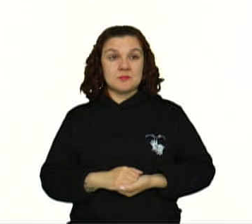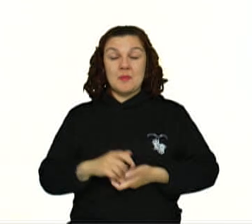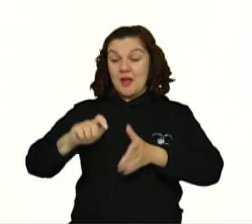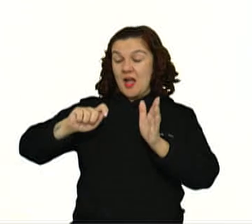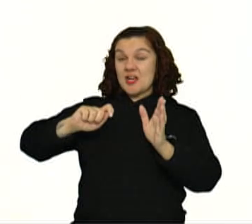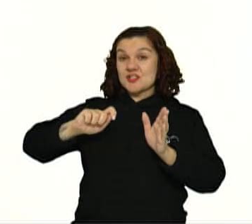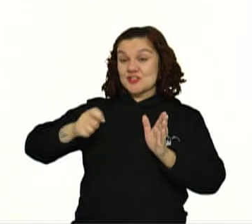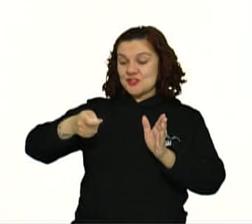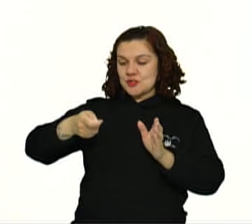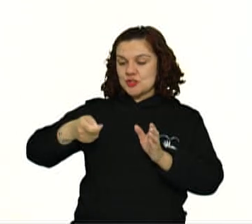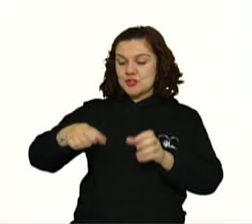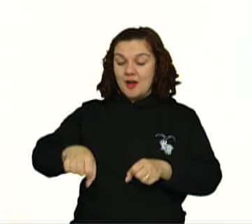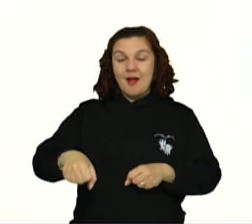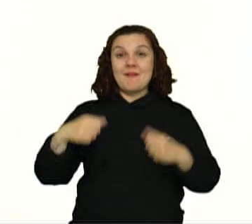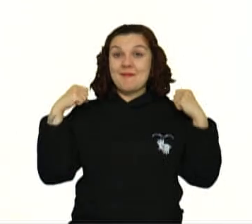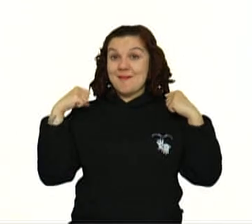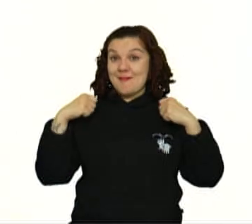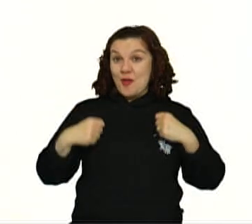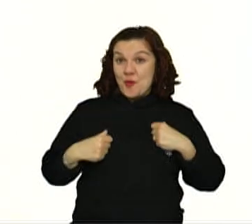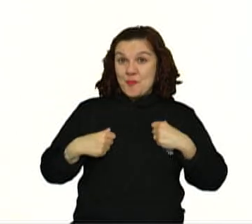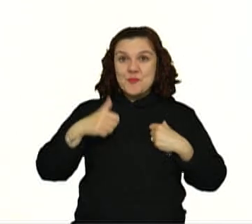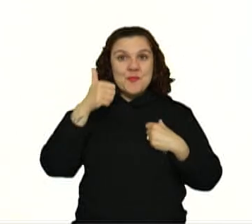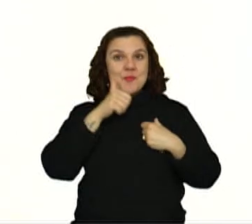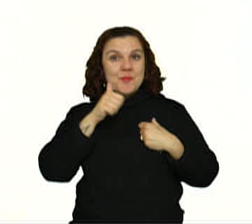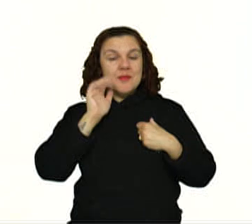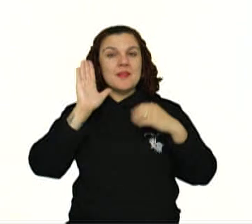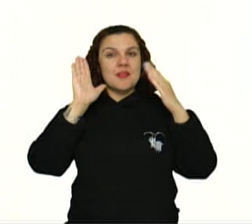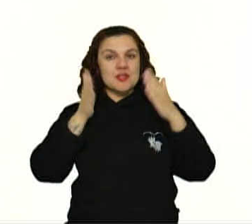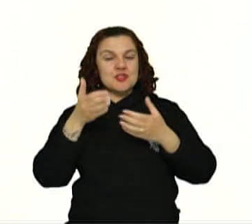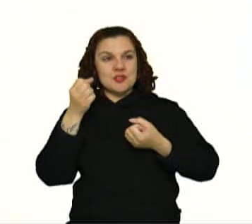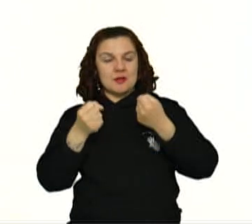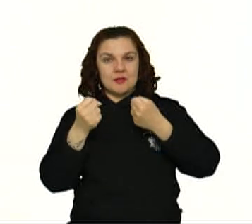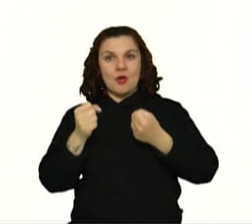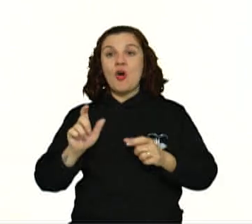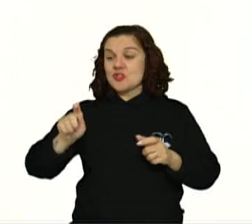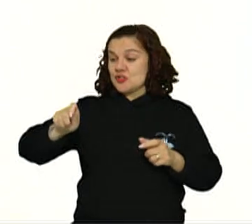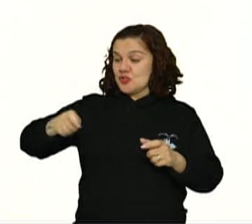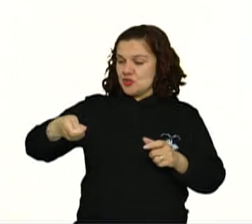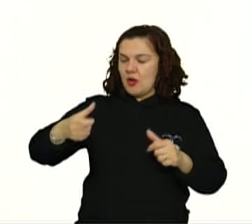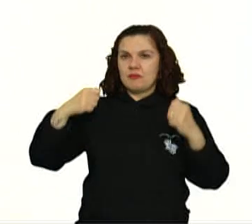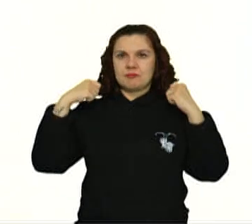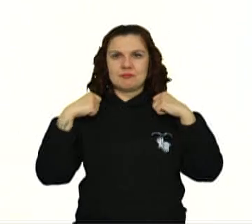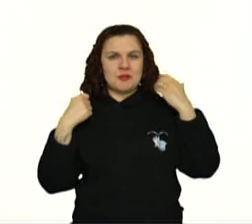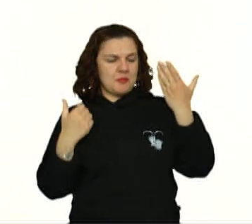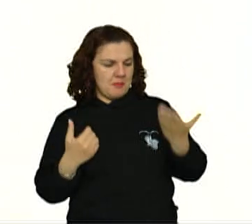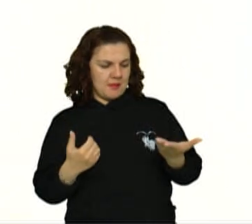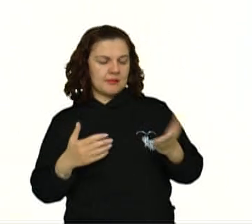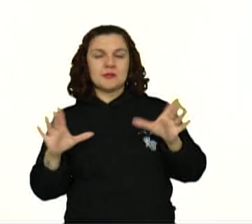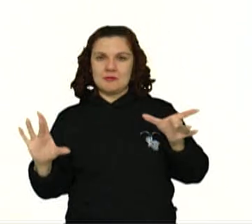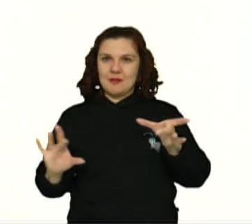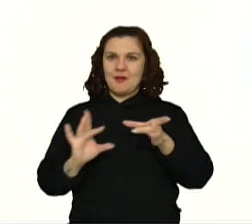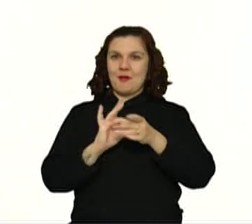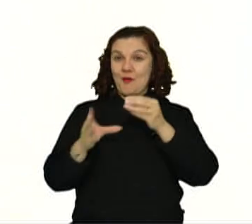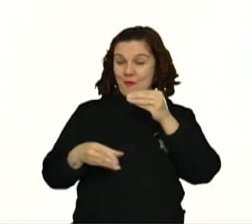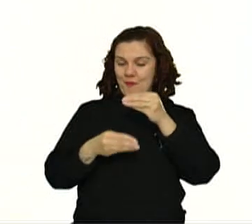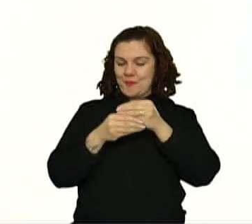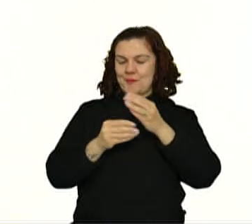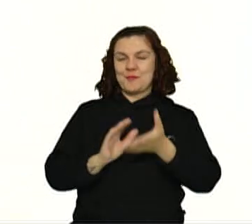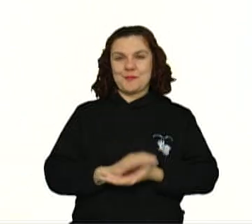e as malas da Joana já estão no carro. Eu tenho chaves e malas. Então, composto